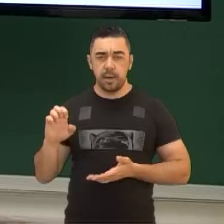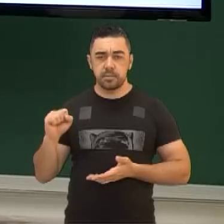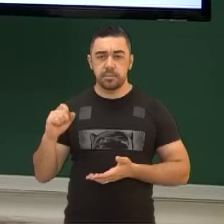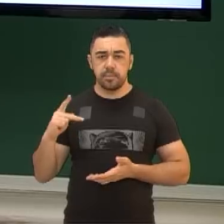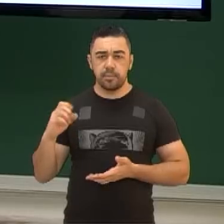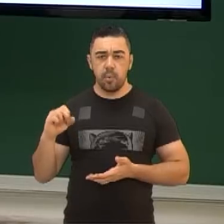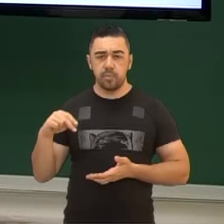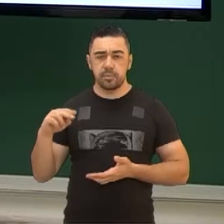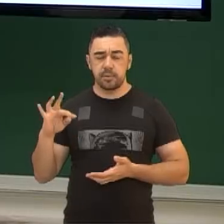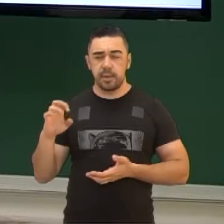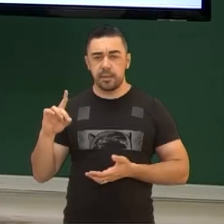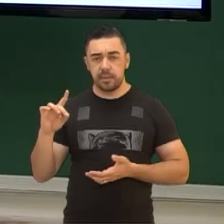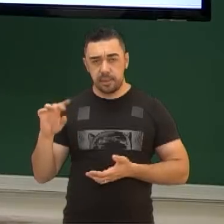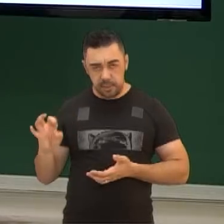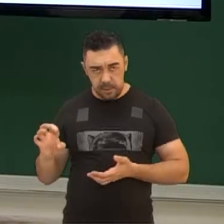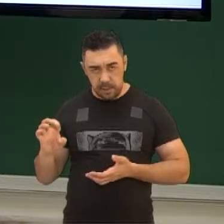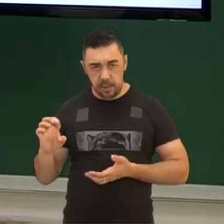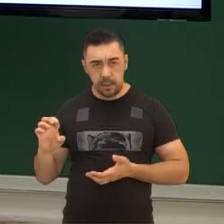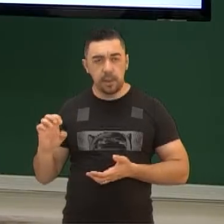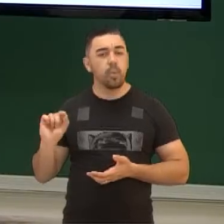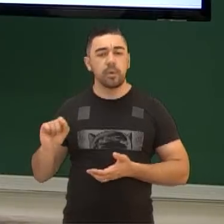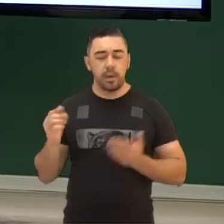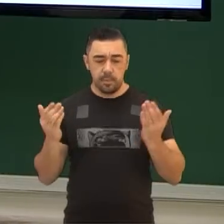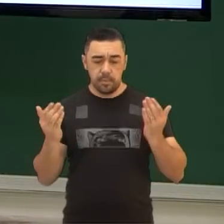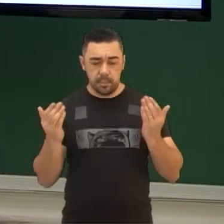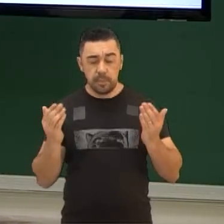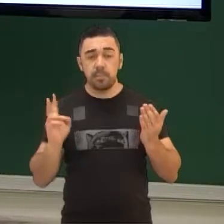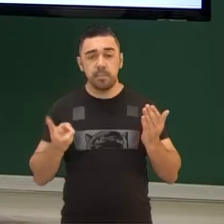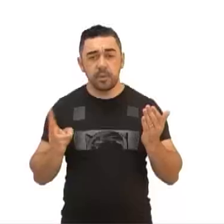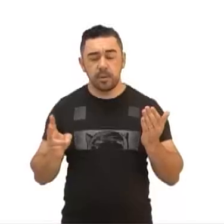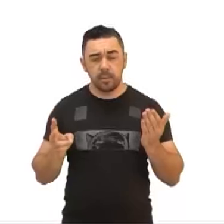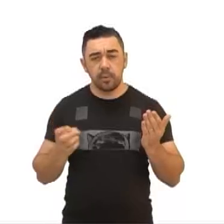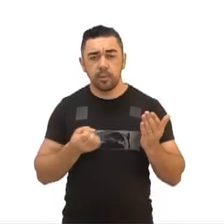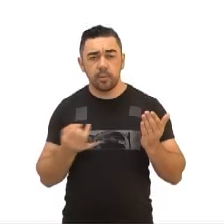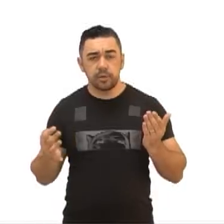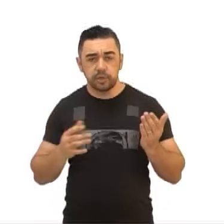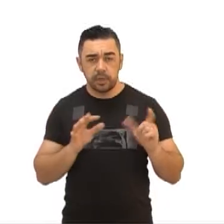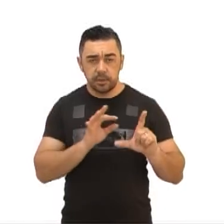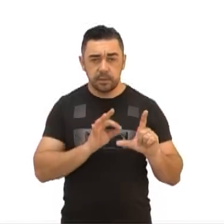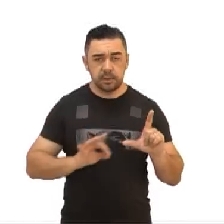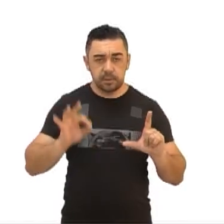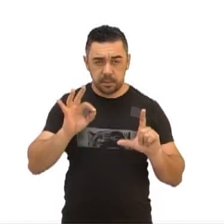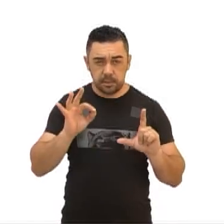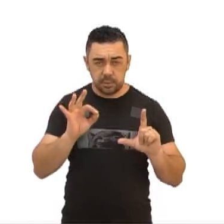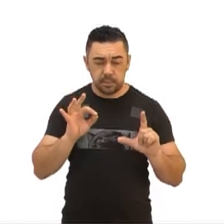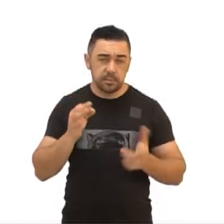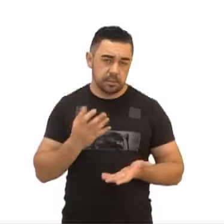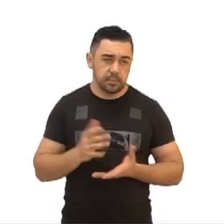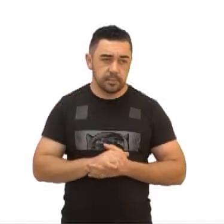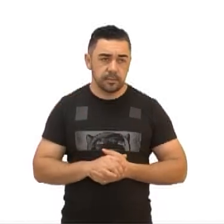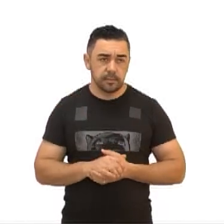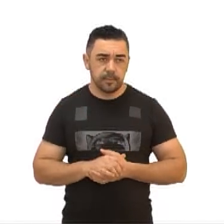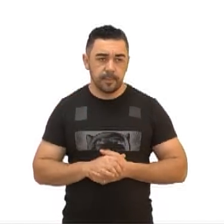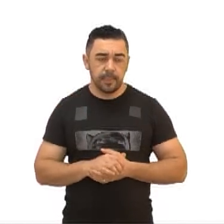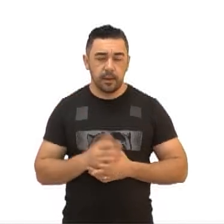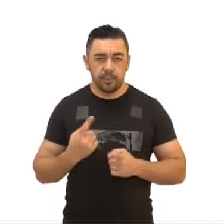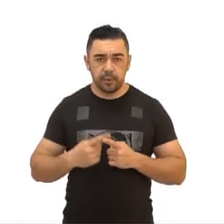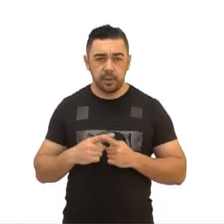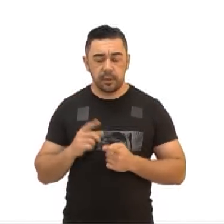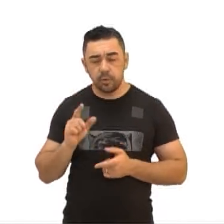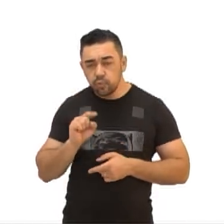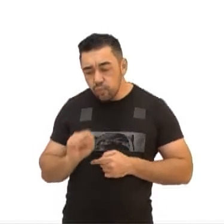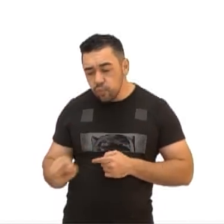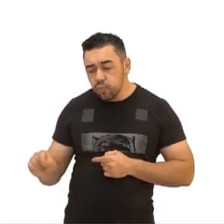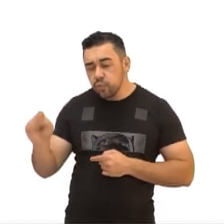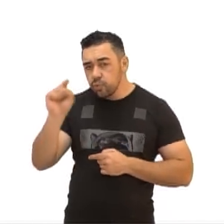são proporcionais, tá bom? E são proporcionais porque o decágono está reduzido proporcionalmente em todos os lados. Então,